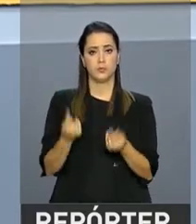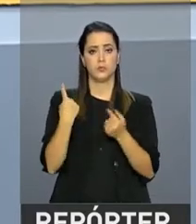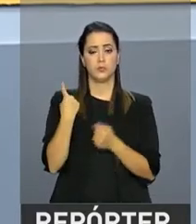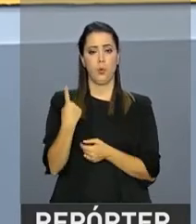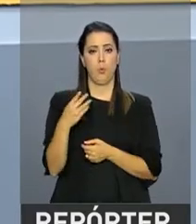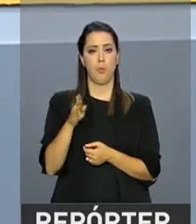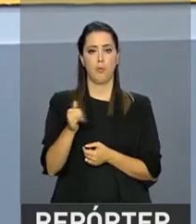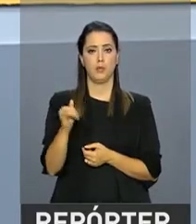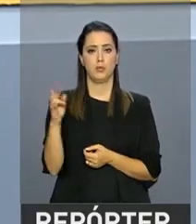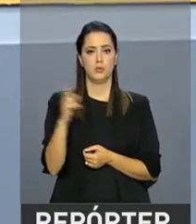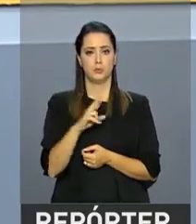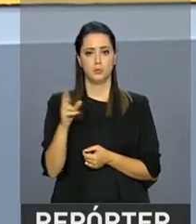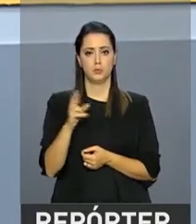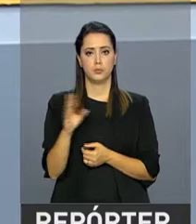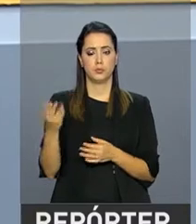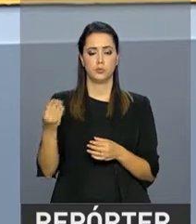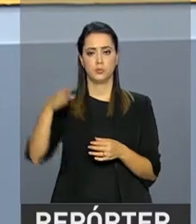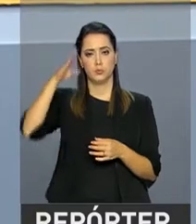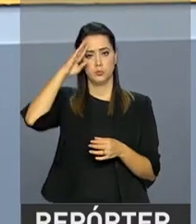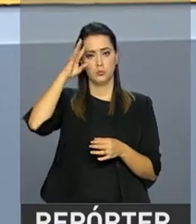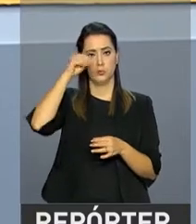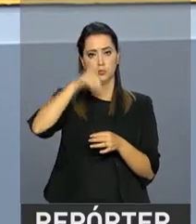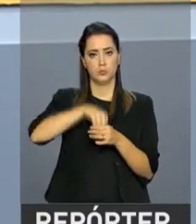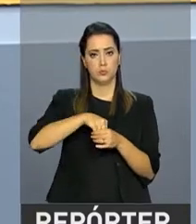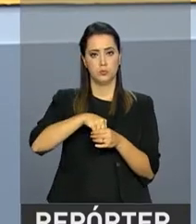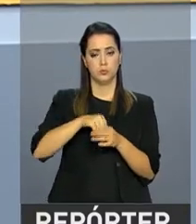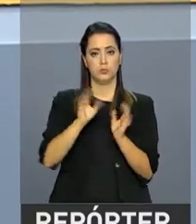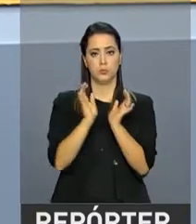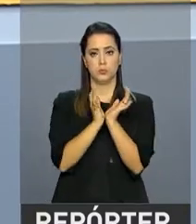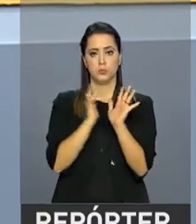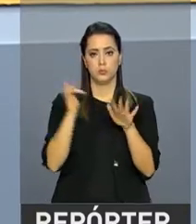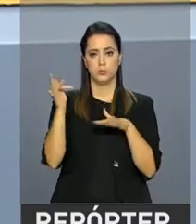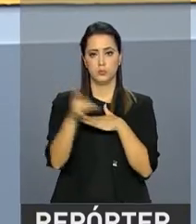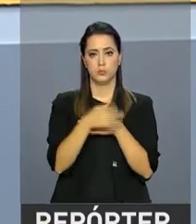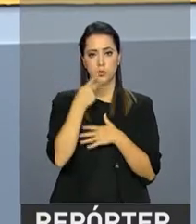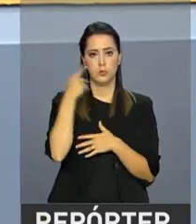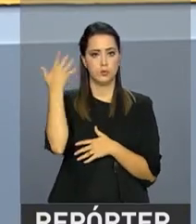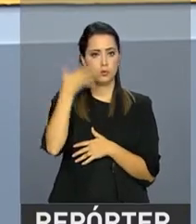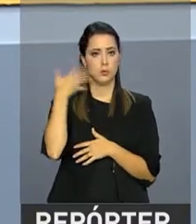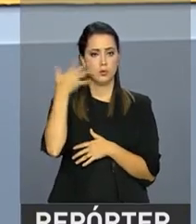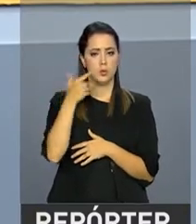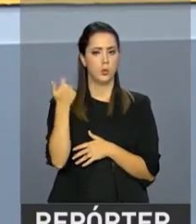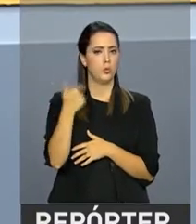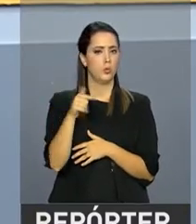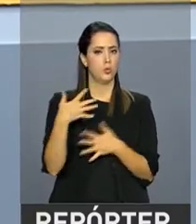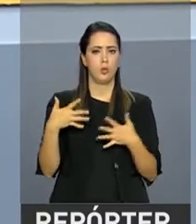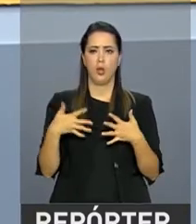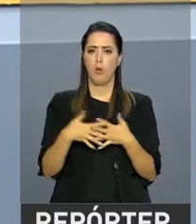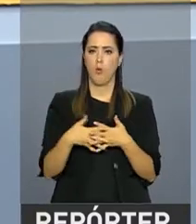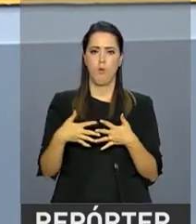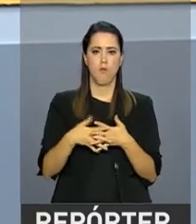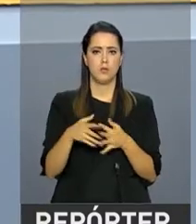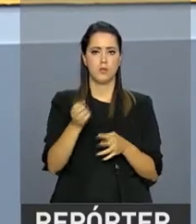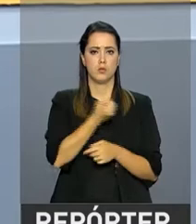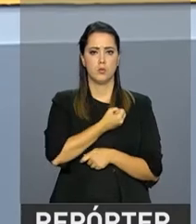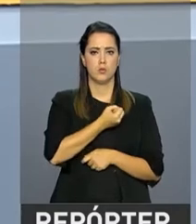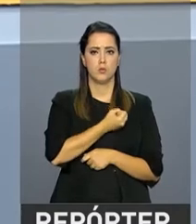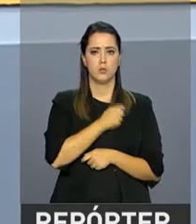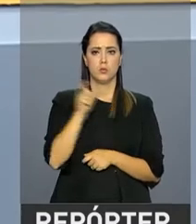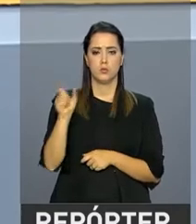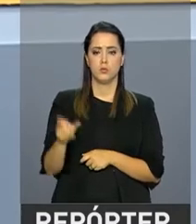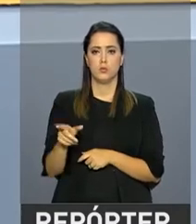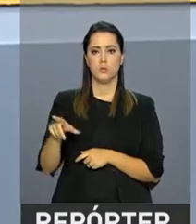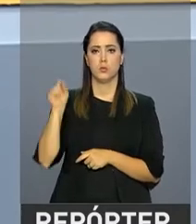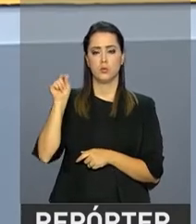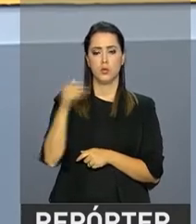bilhão de reais para a intervenção no rio de janeiro na rede social temer esclareceu que não há confusão de números entre o que